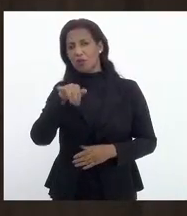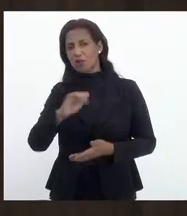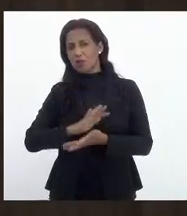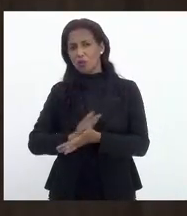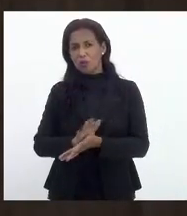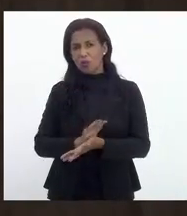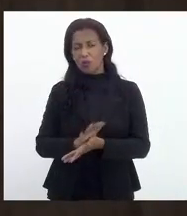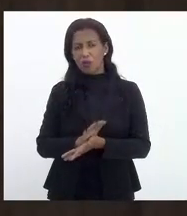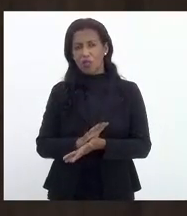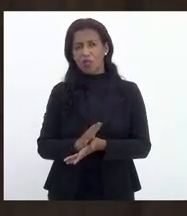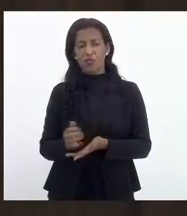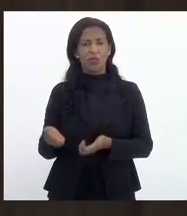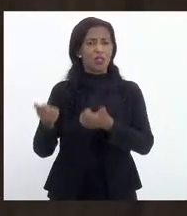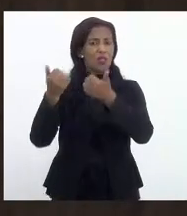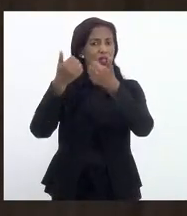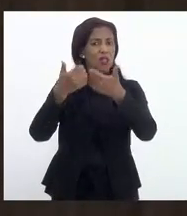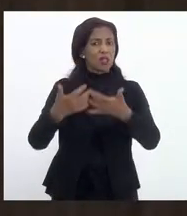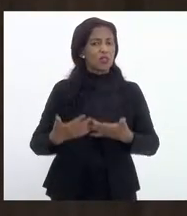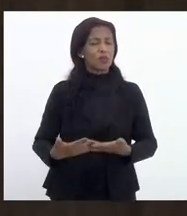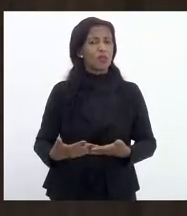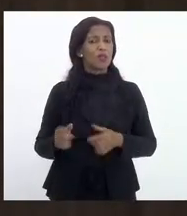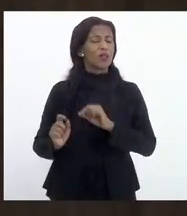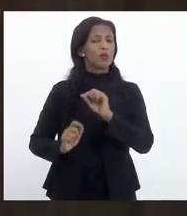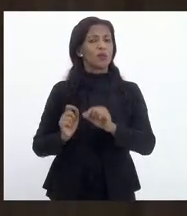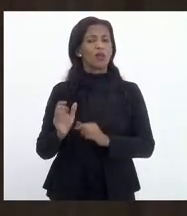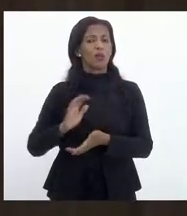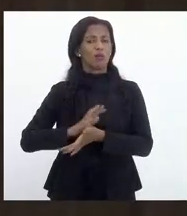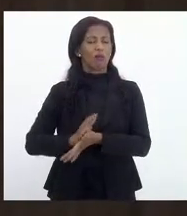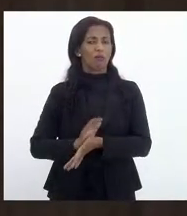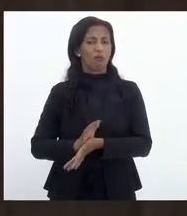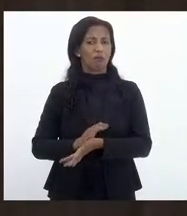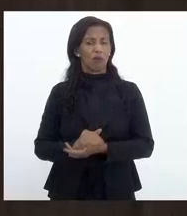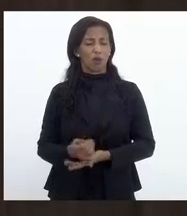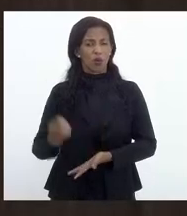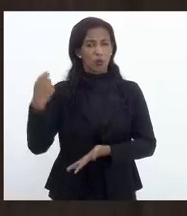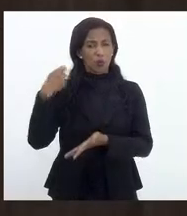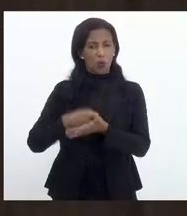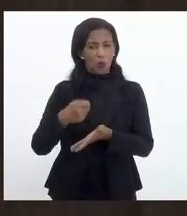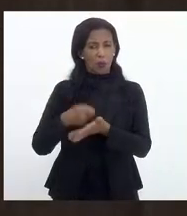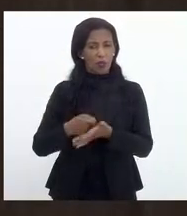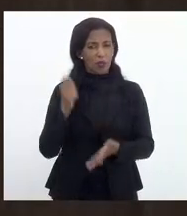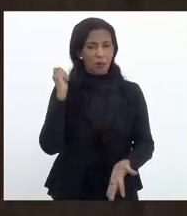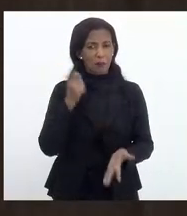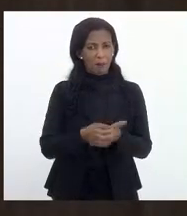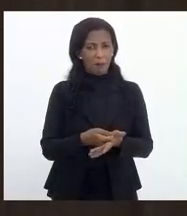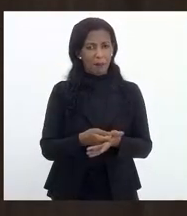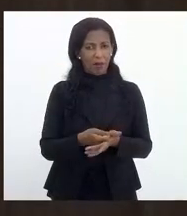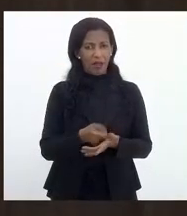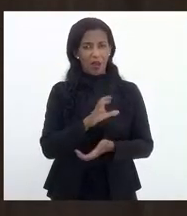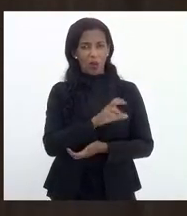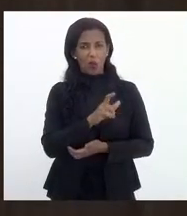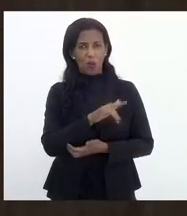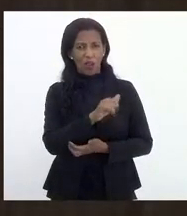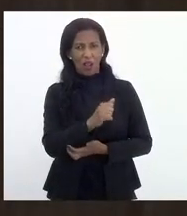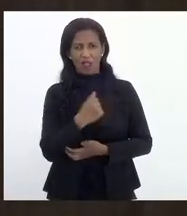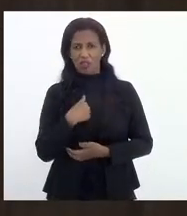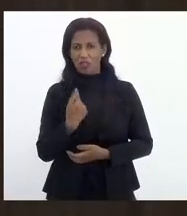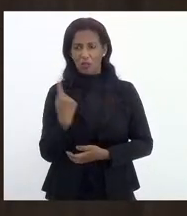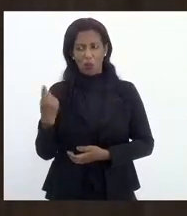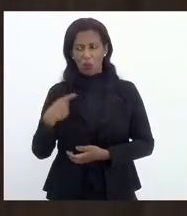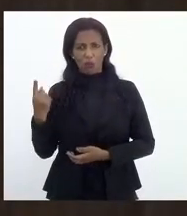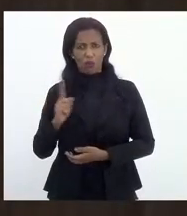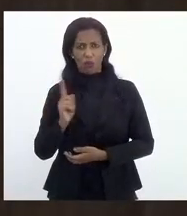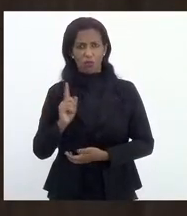covardia definir o que seria uma palavra covardia nos obrigando a pagar uma conta de um caixa que não é